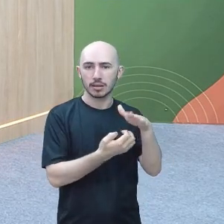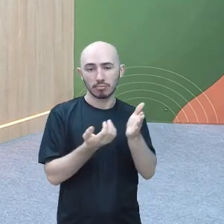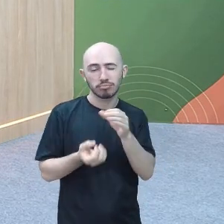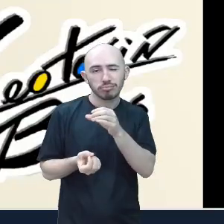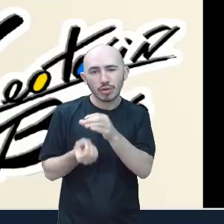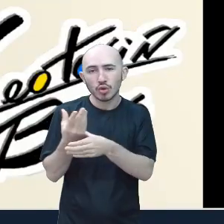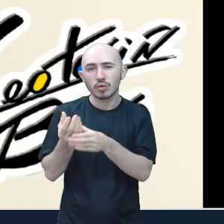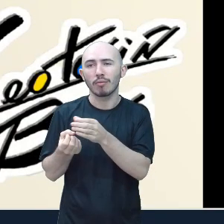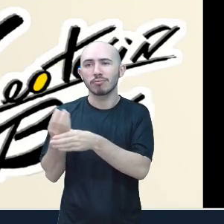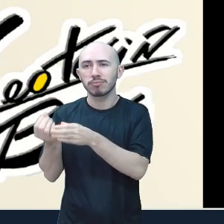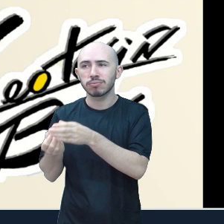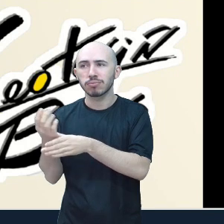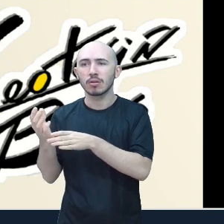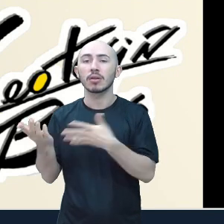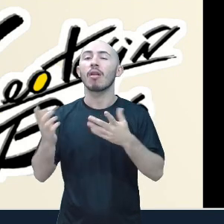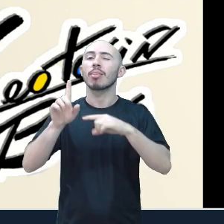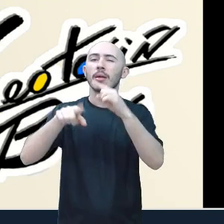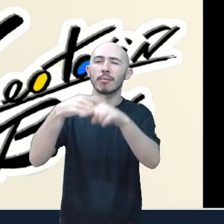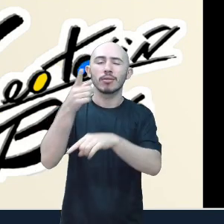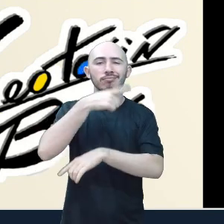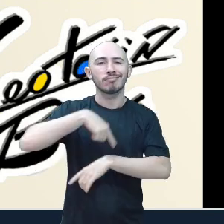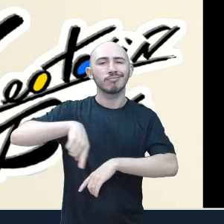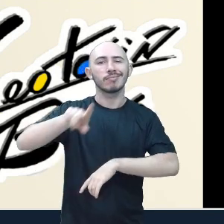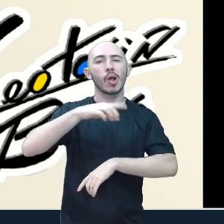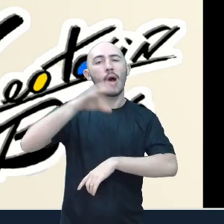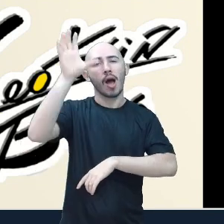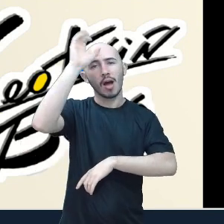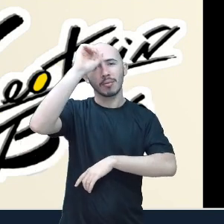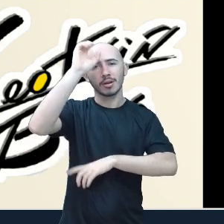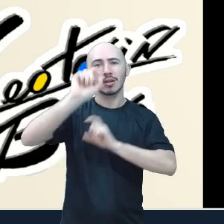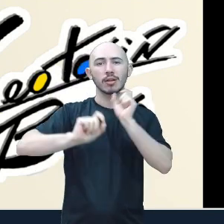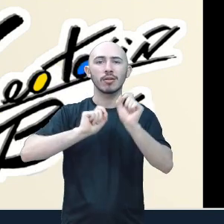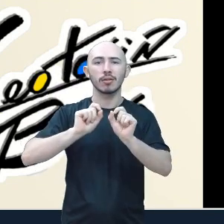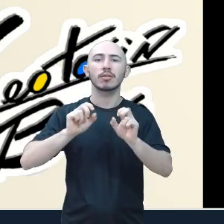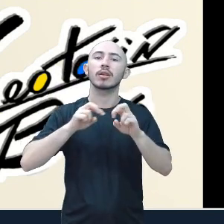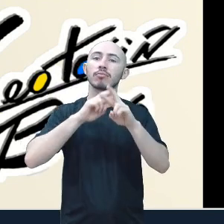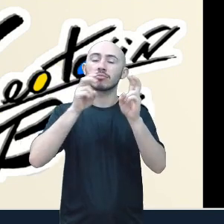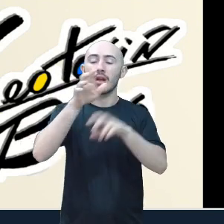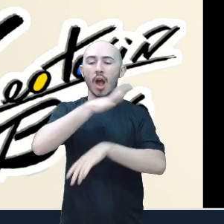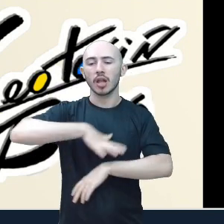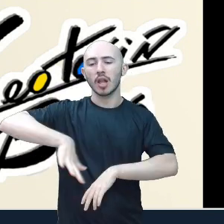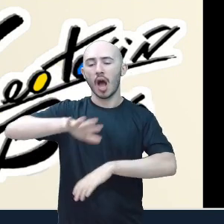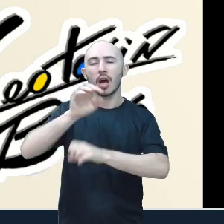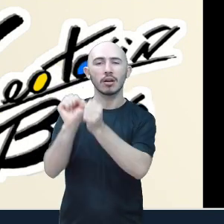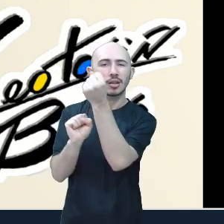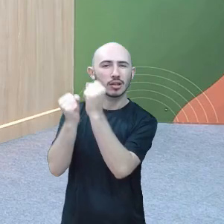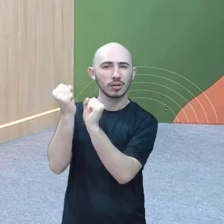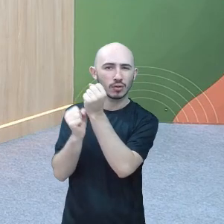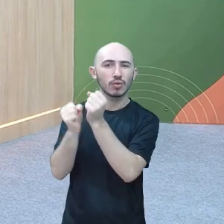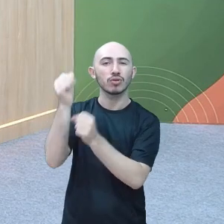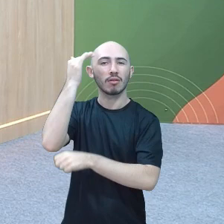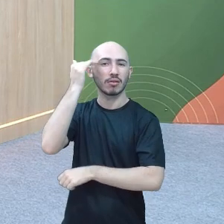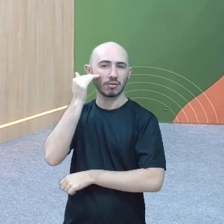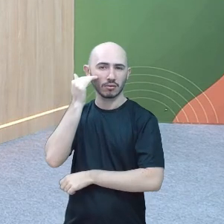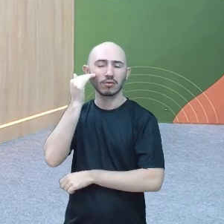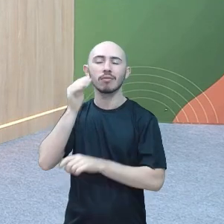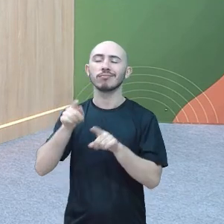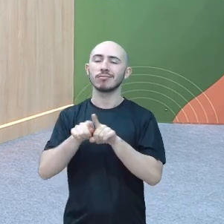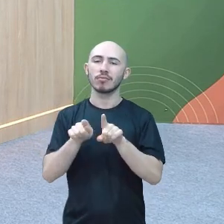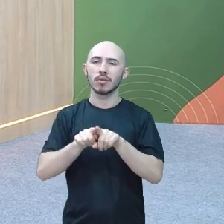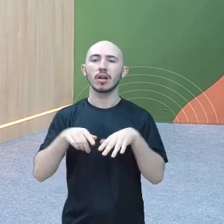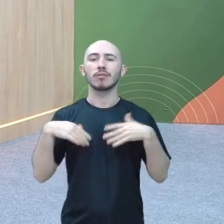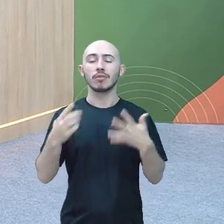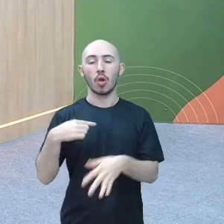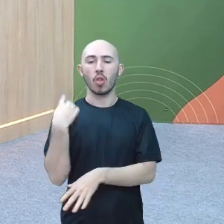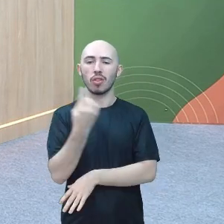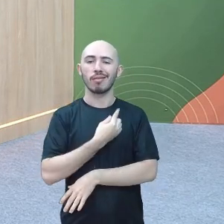empresas. E aí a gente vai ver mais na frente, quando a gente chegar a falar da indústria da Coreia do Sul, que aí a gente